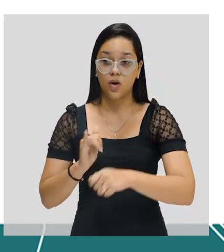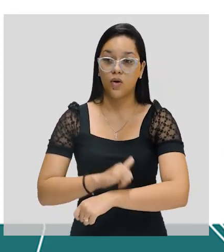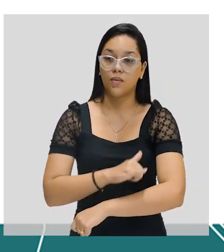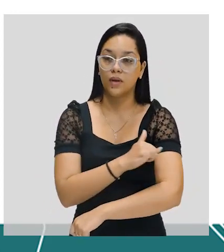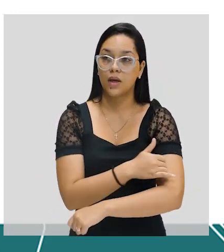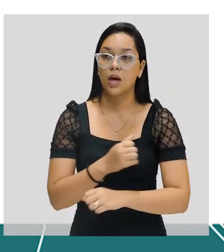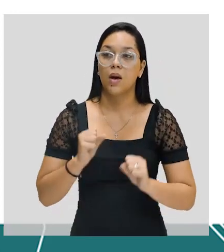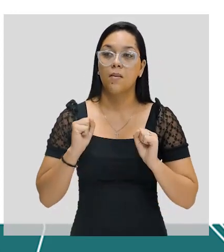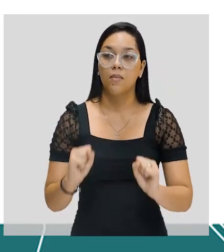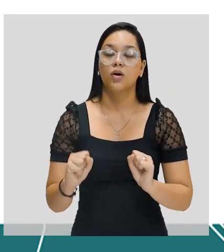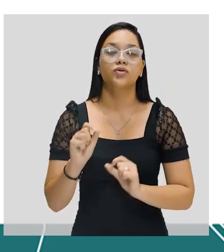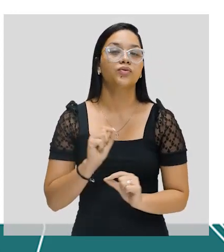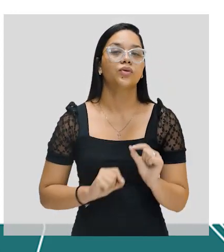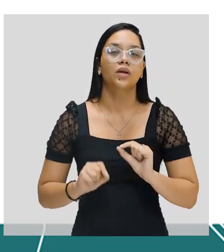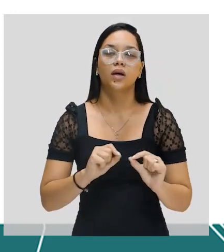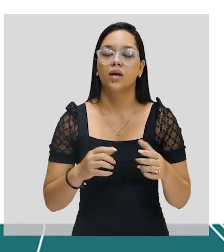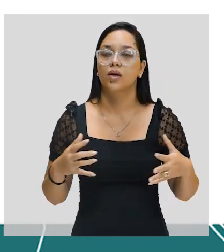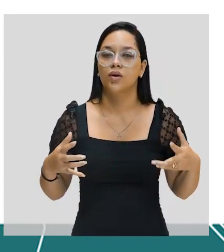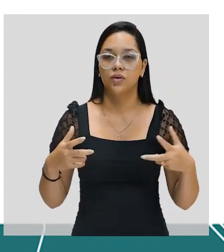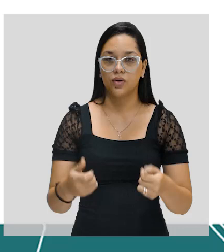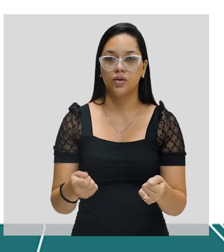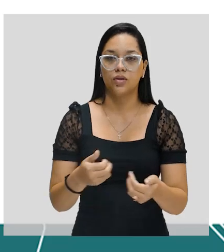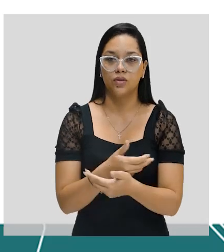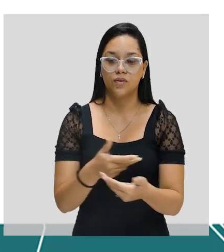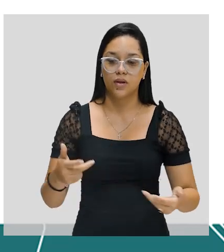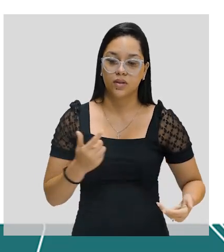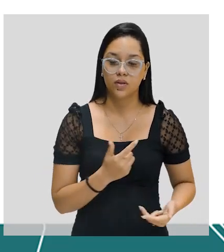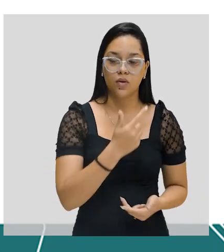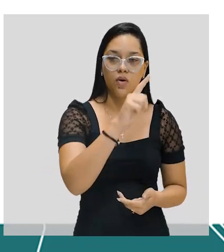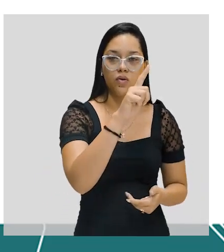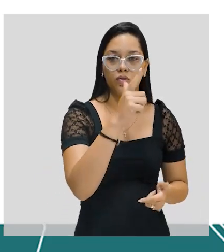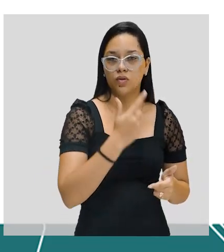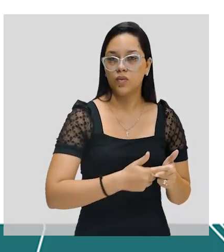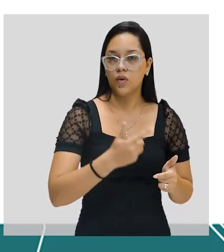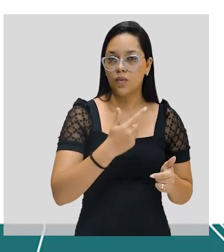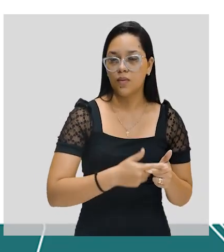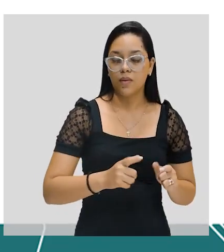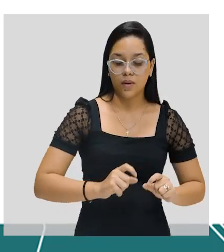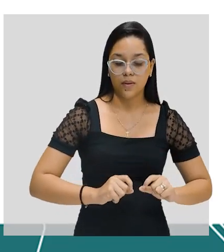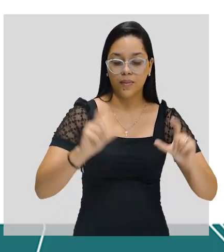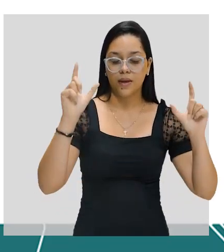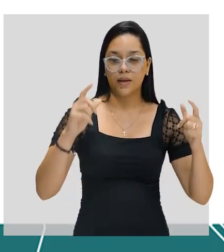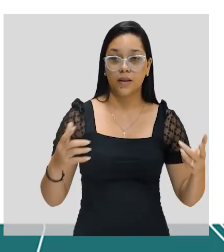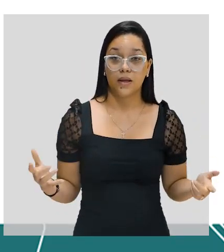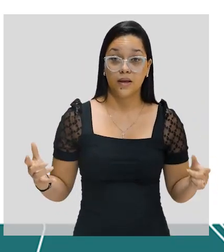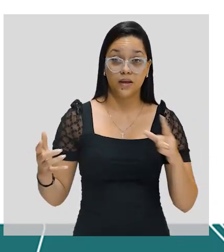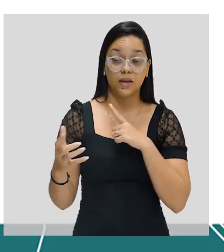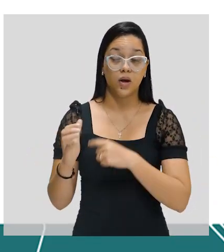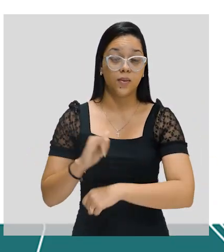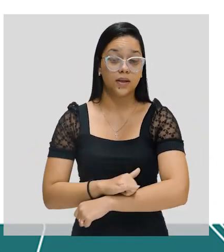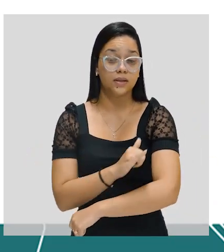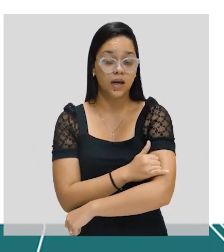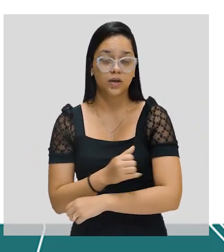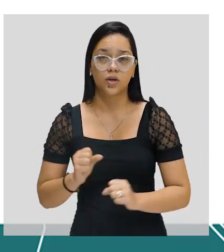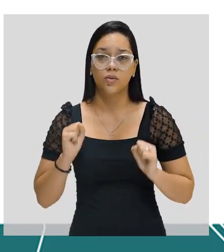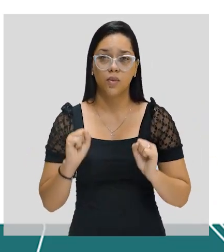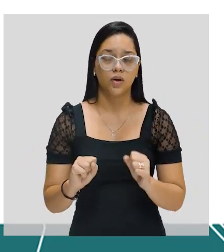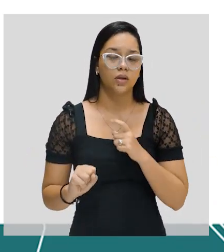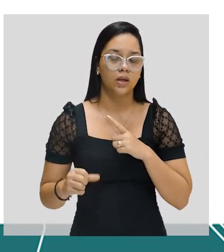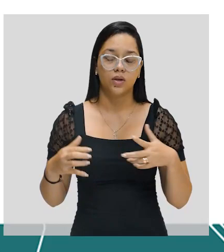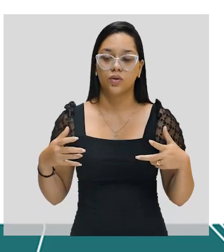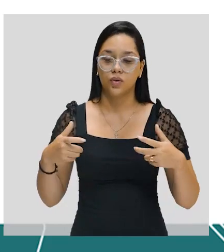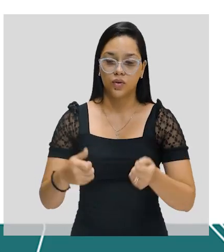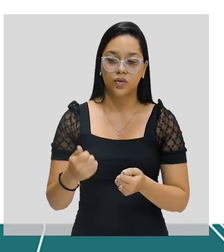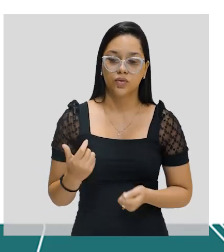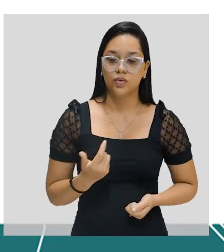ela potencializa todos esses outros problemas aqui, ó. Então, a obesidade ela pode acarretar todos